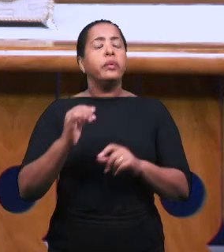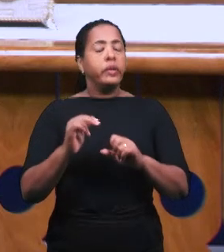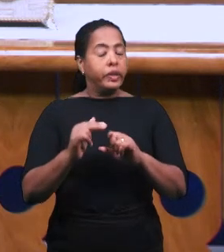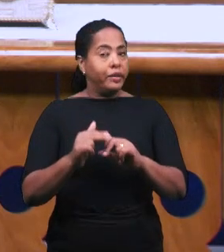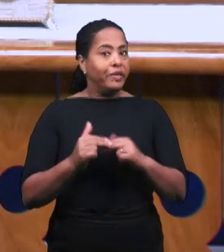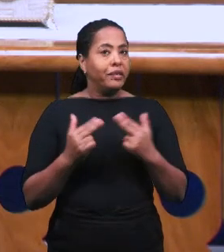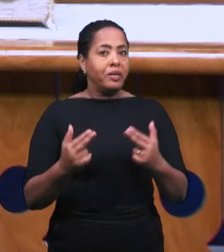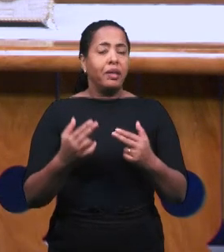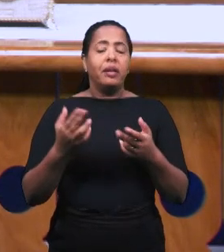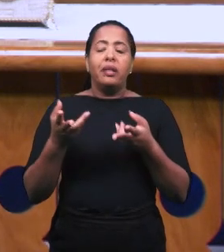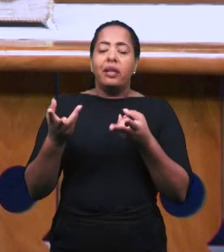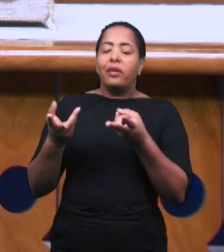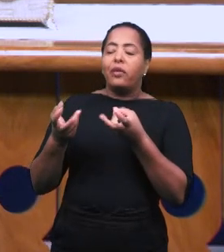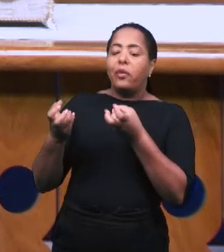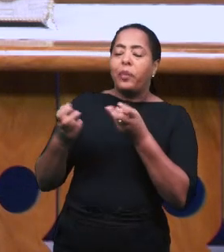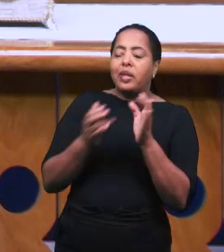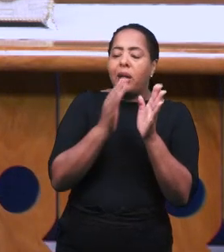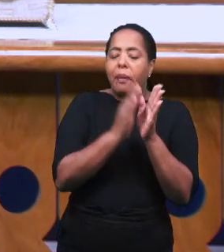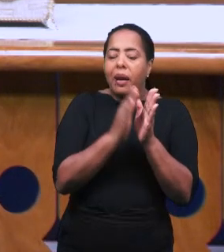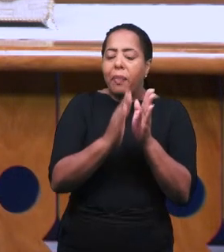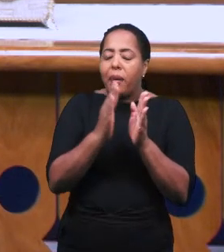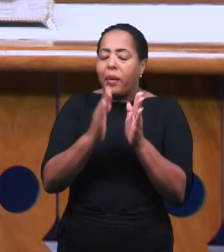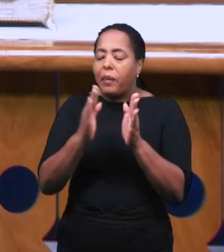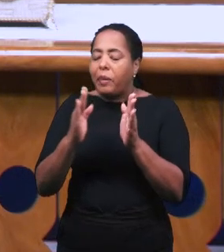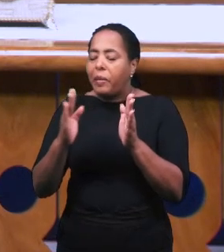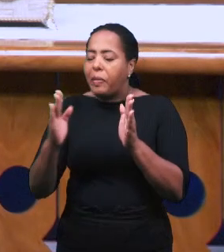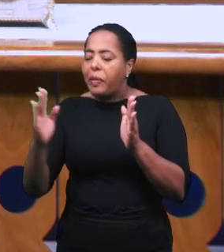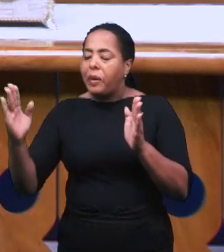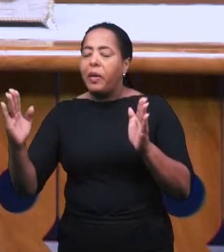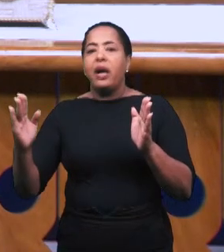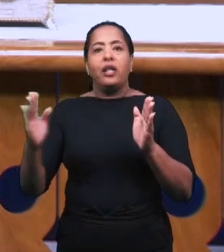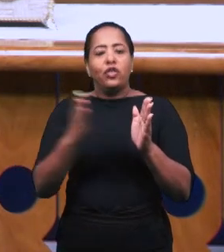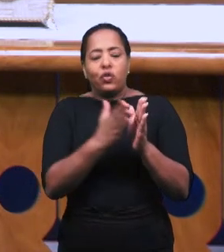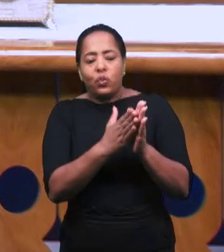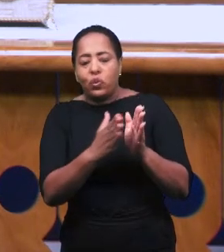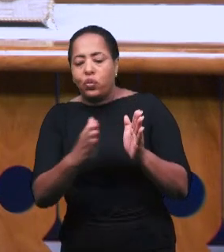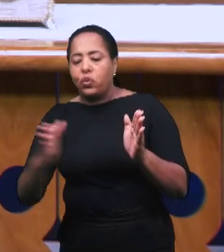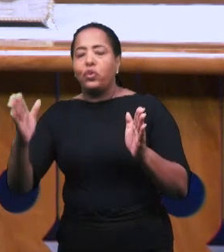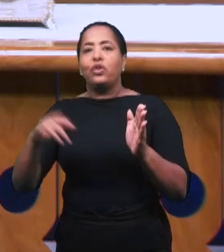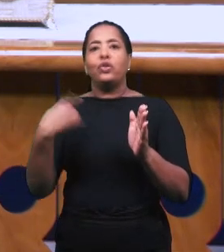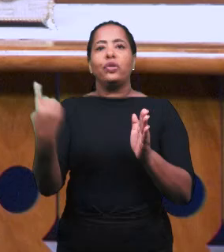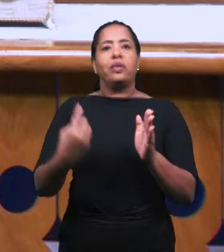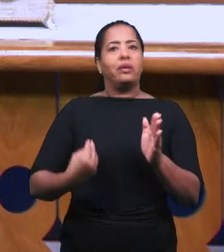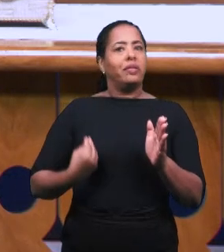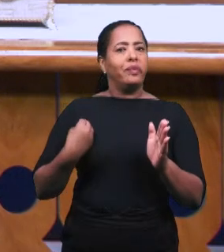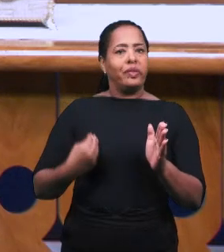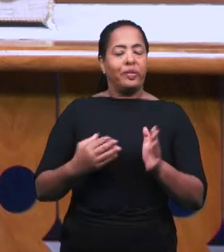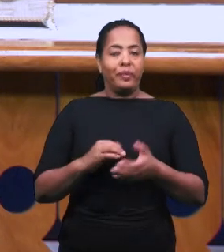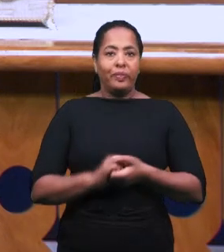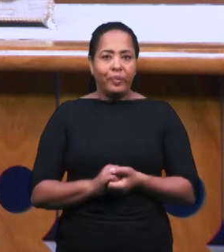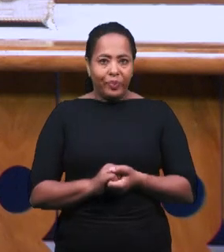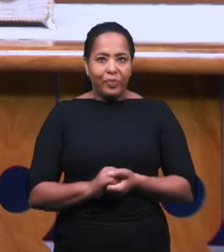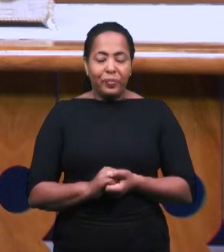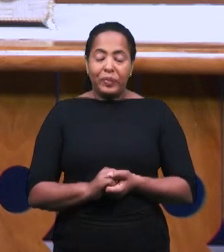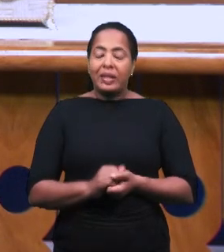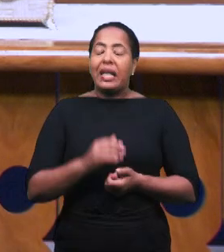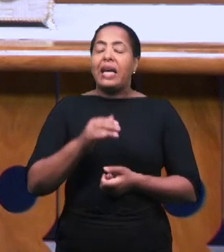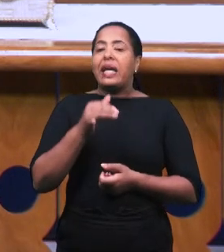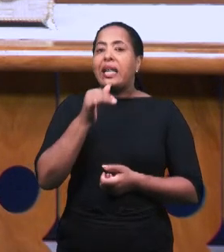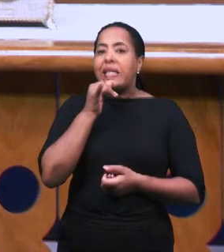o dia a dia nosso. Quer dizer, vamos ver. Um exemplo, querem ver? São 7